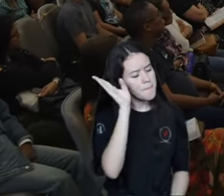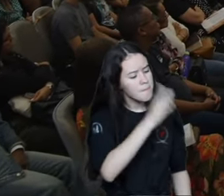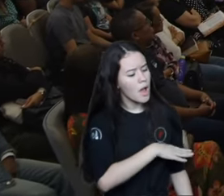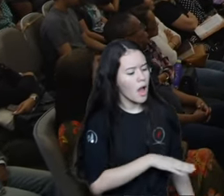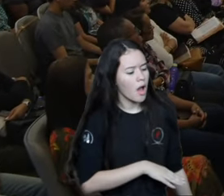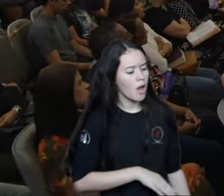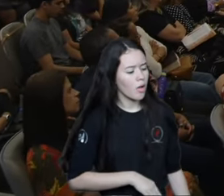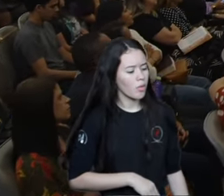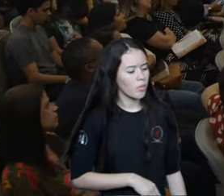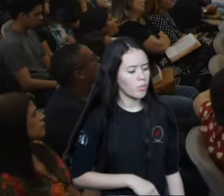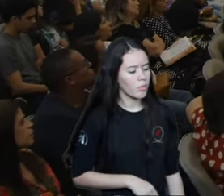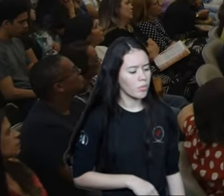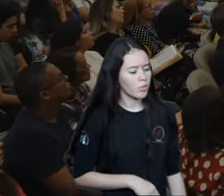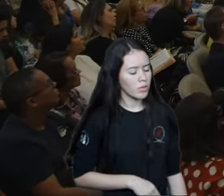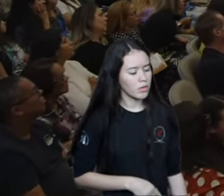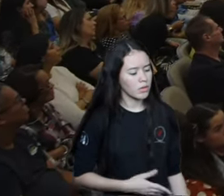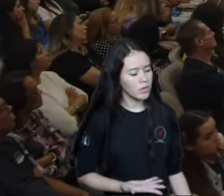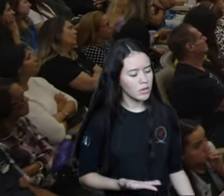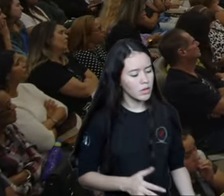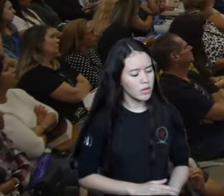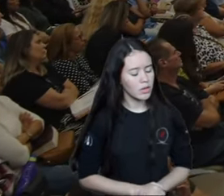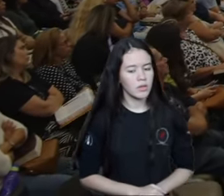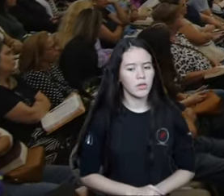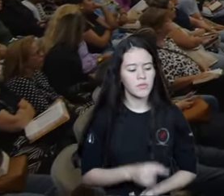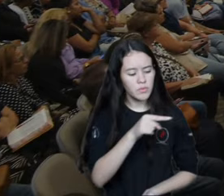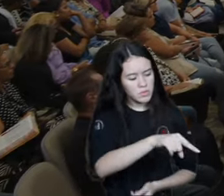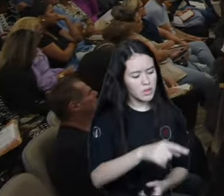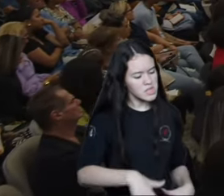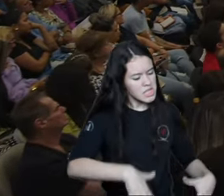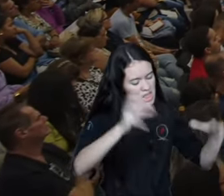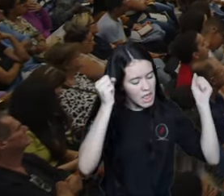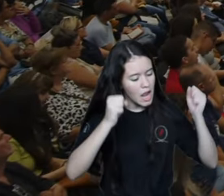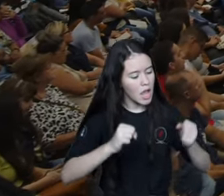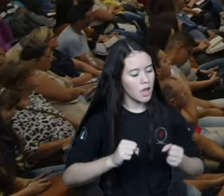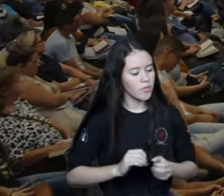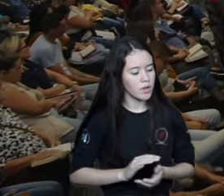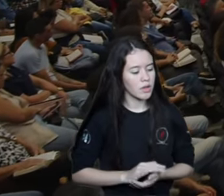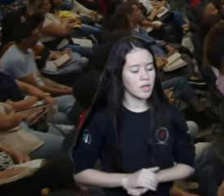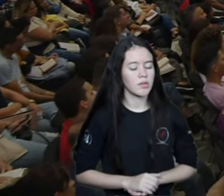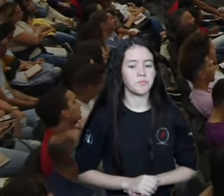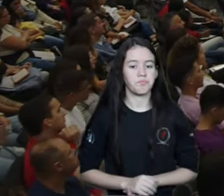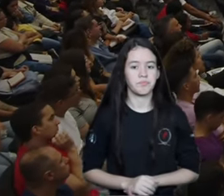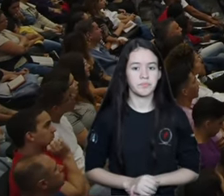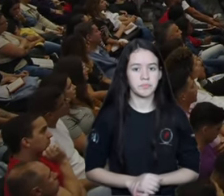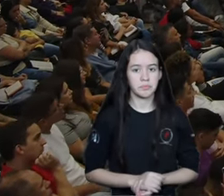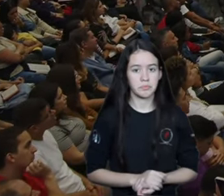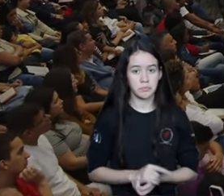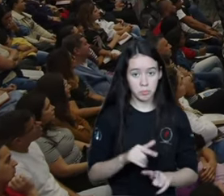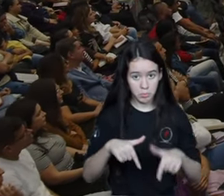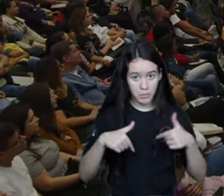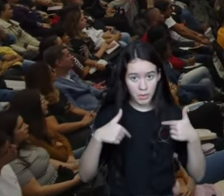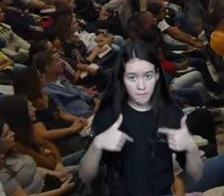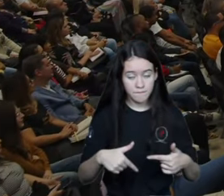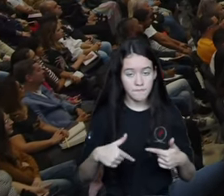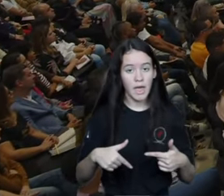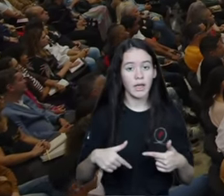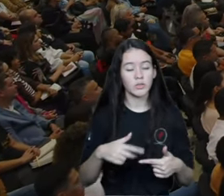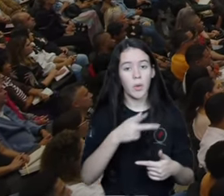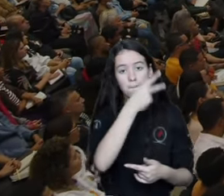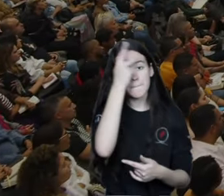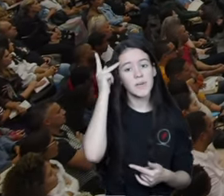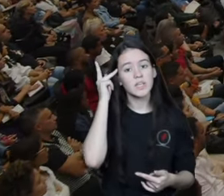você é perverso vou te lançar nas trevas exteriores assim se faz com alguém